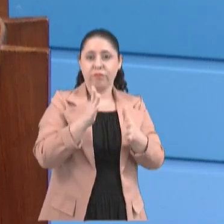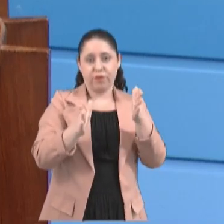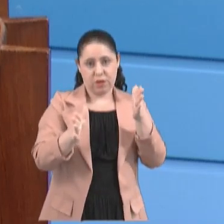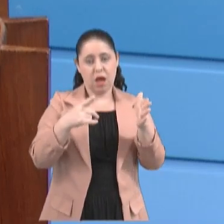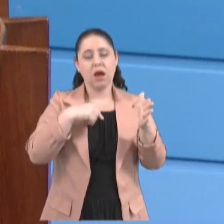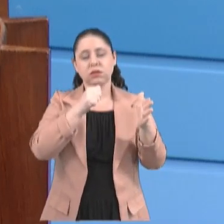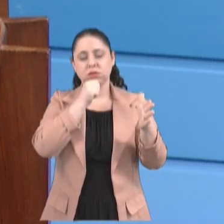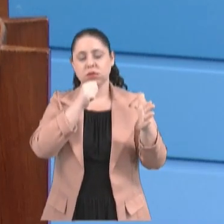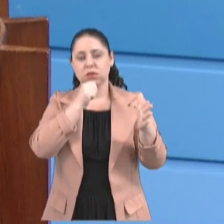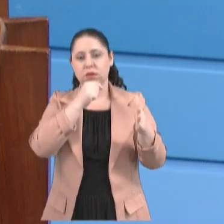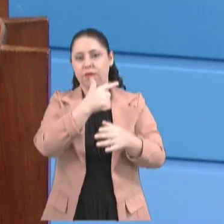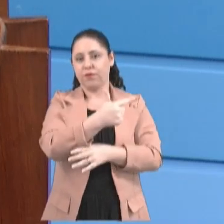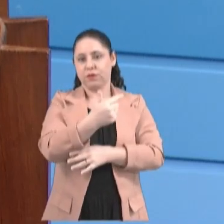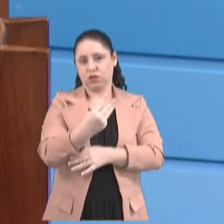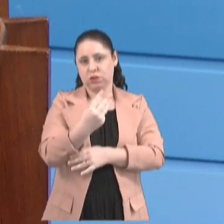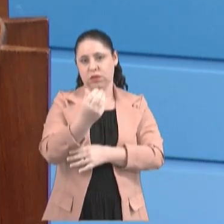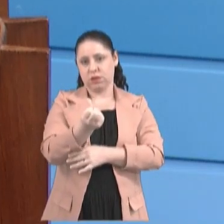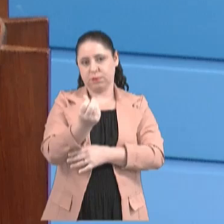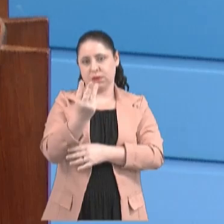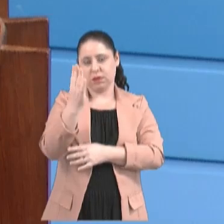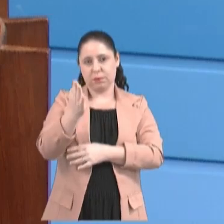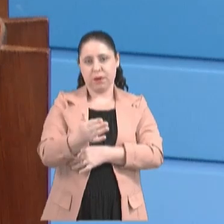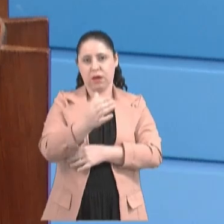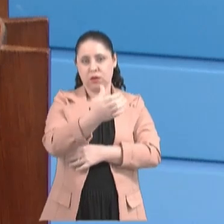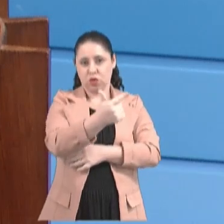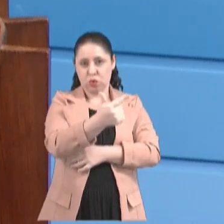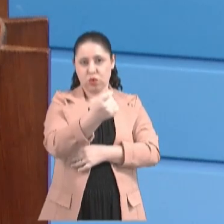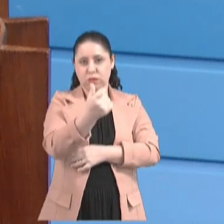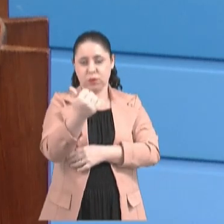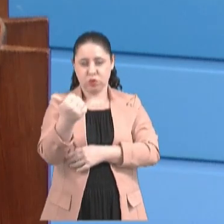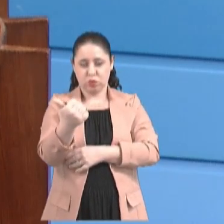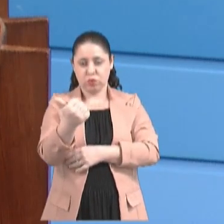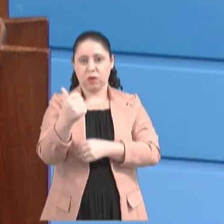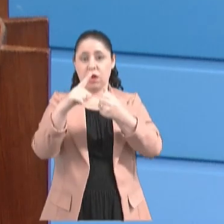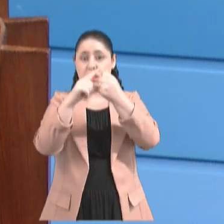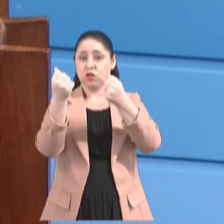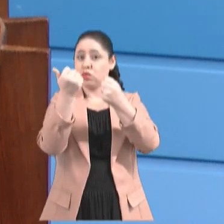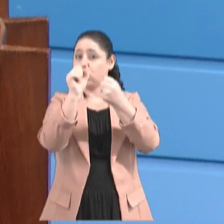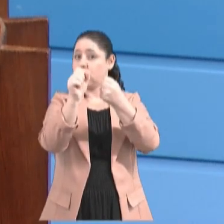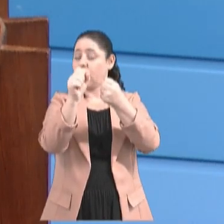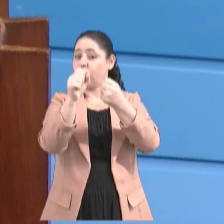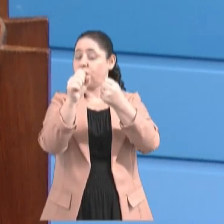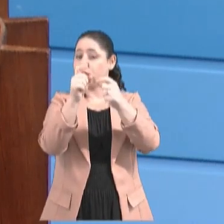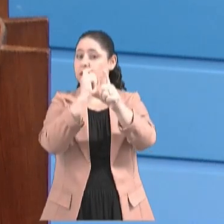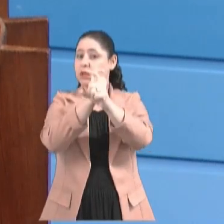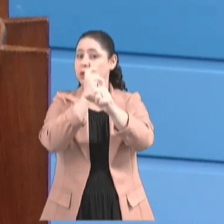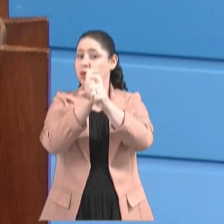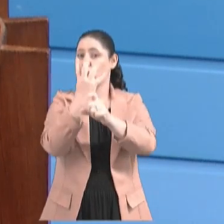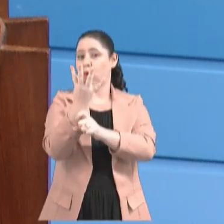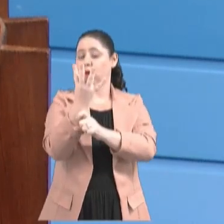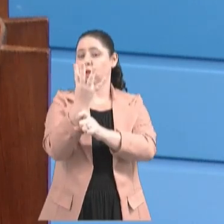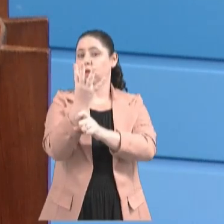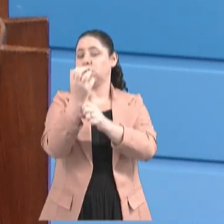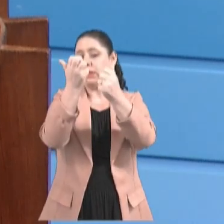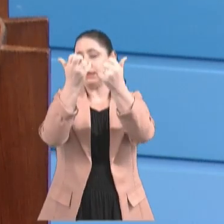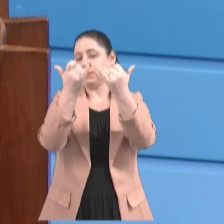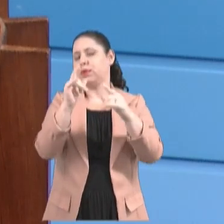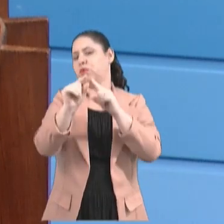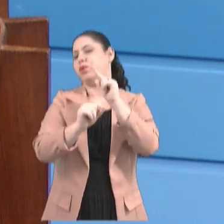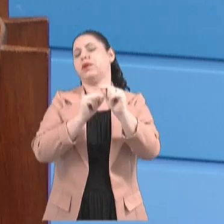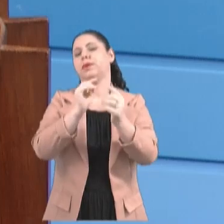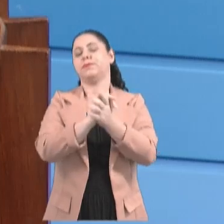vigente, Lei 2363/2001, no seu artigo 8º, inciso 4º, diz o